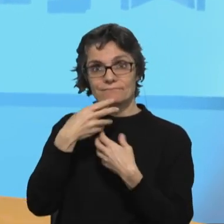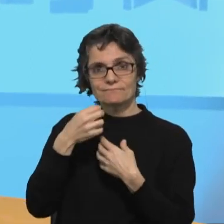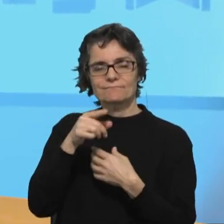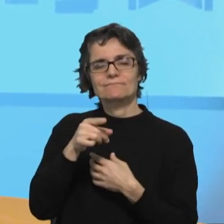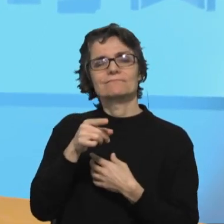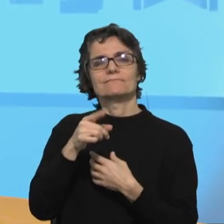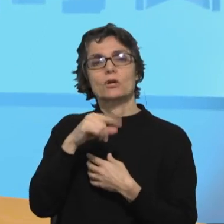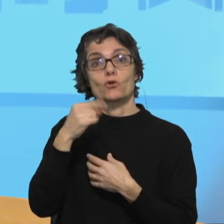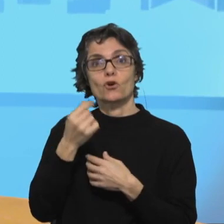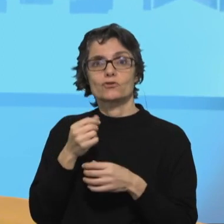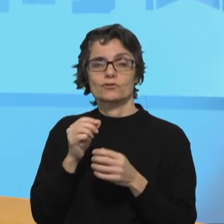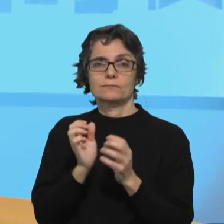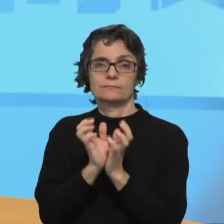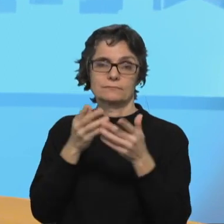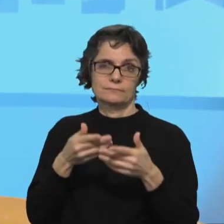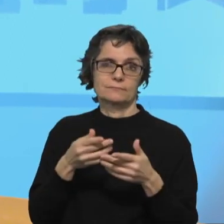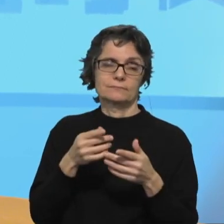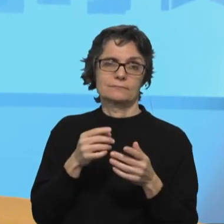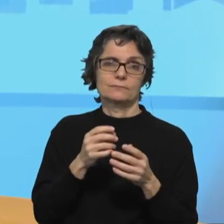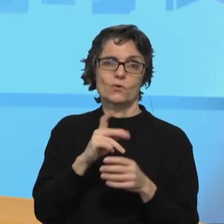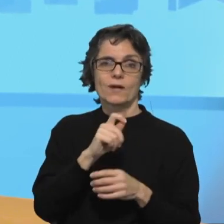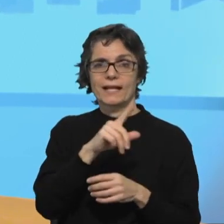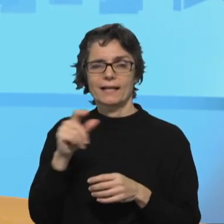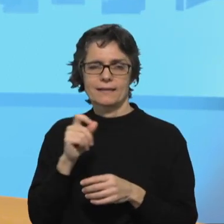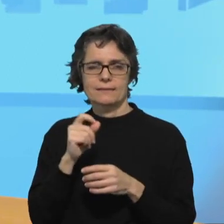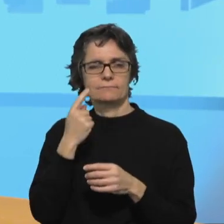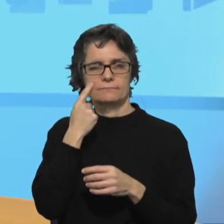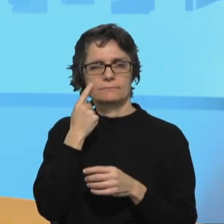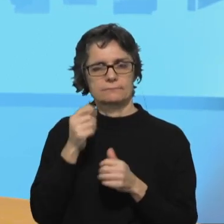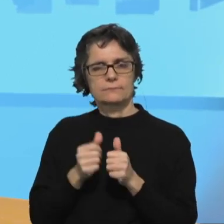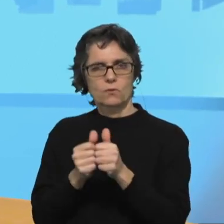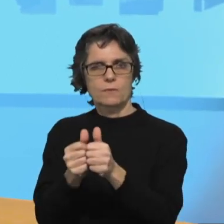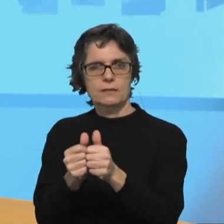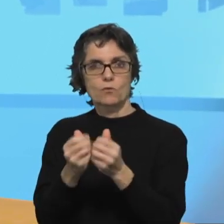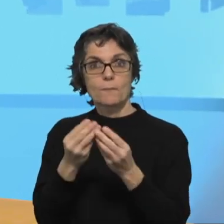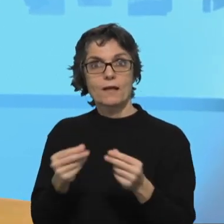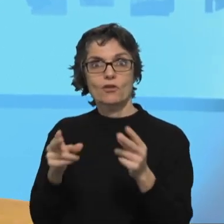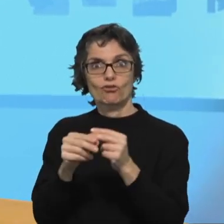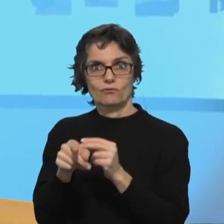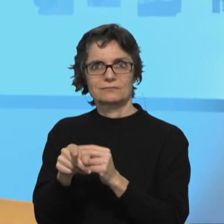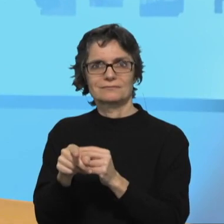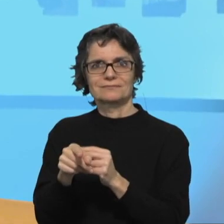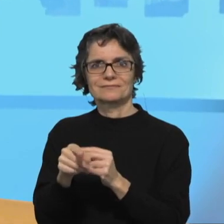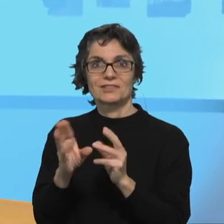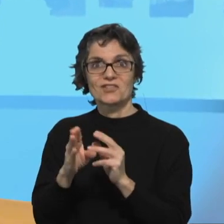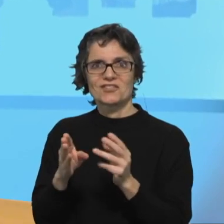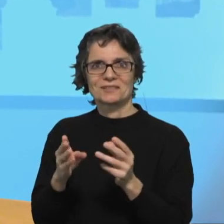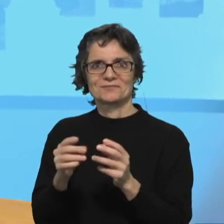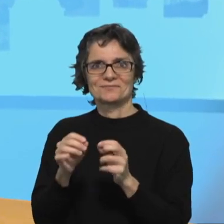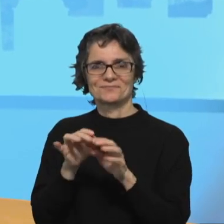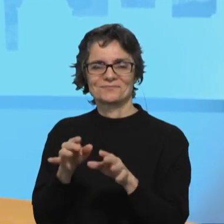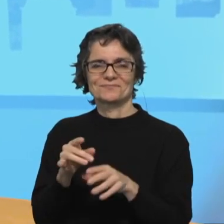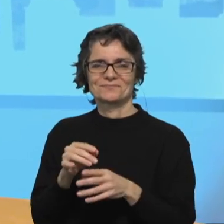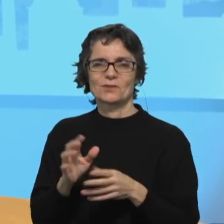Eclésia, também facilitado com estes materiais inovadores que chegarão e estão a chegar já às